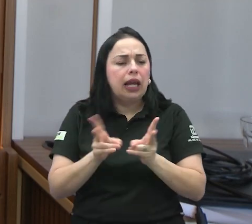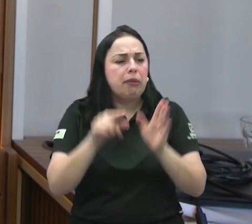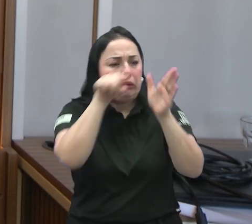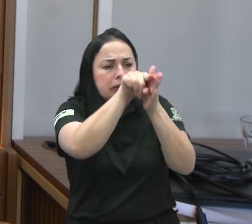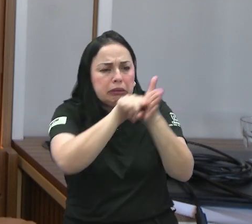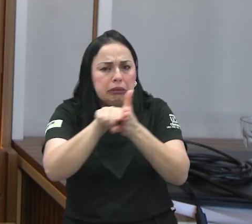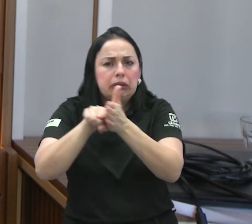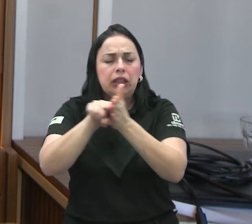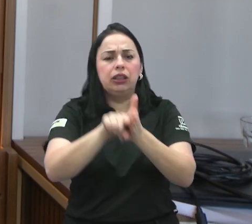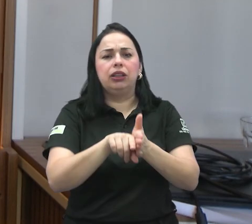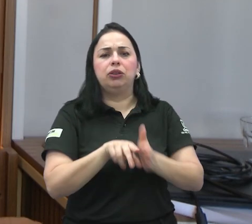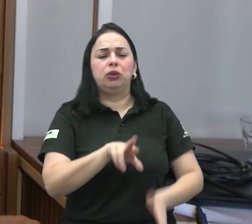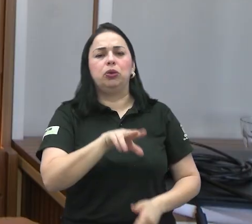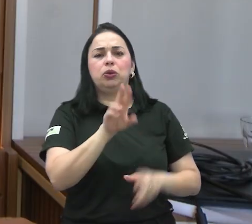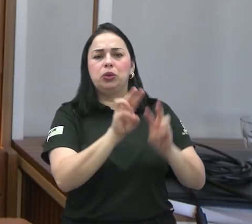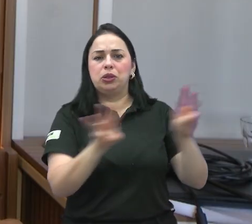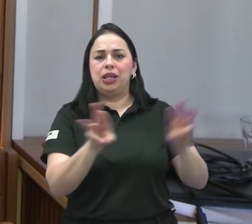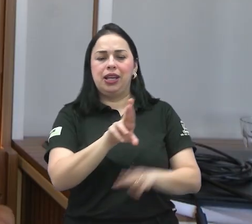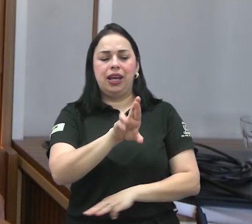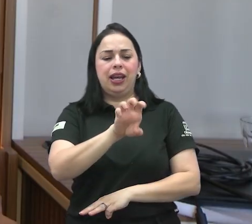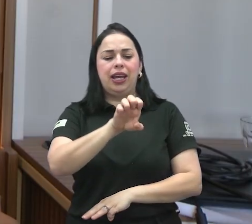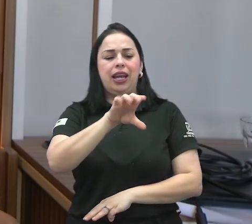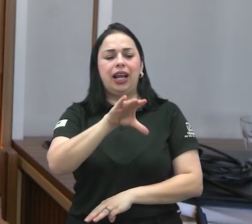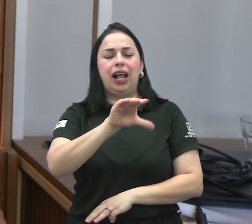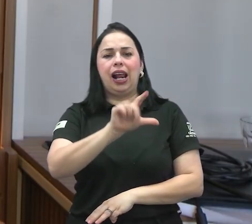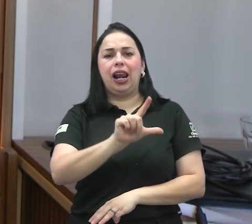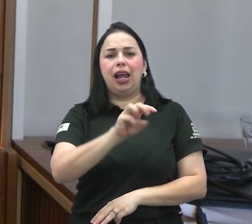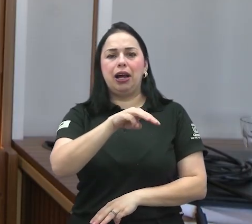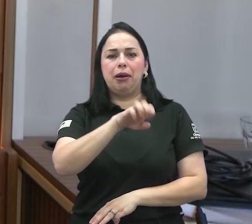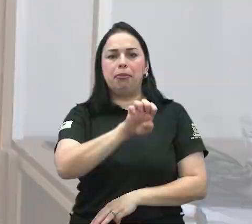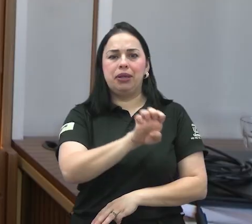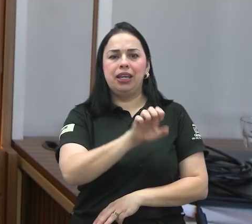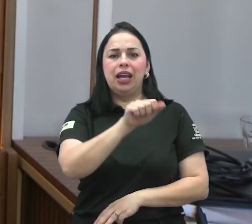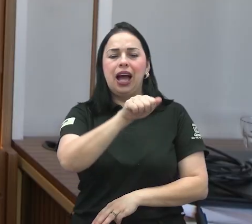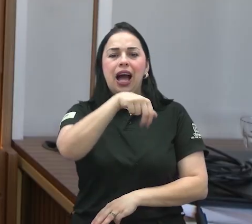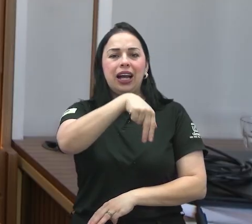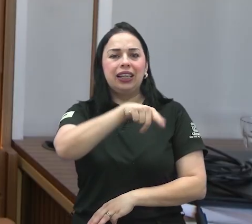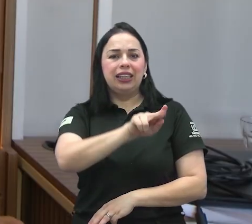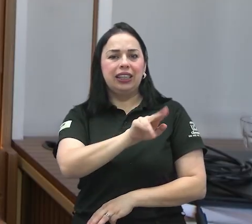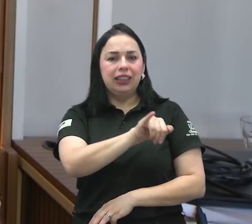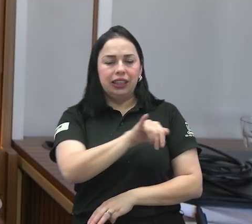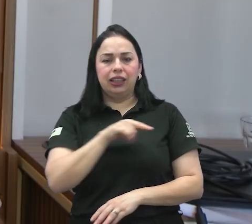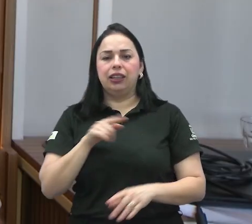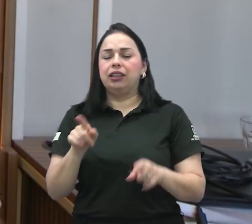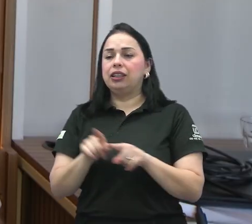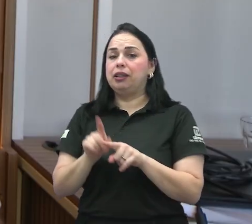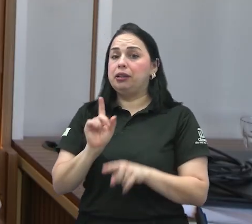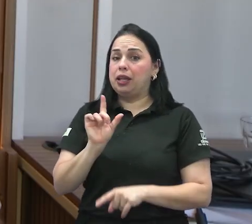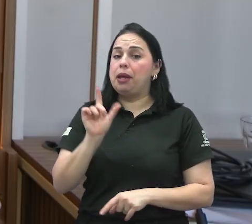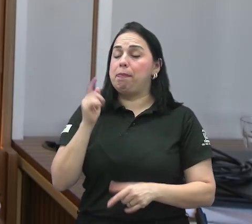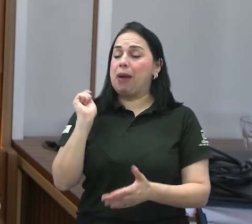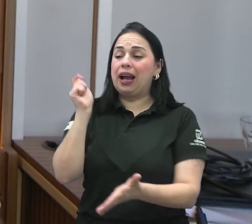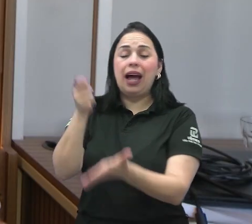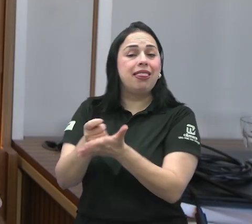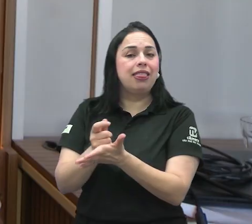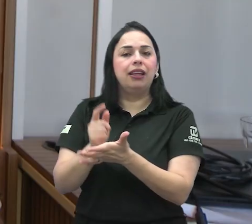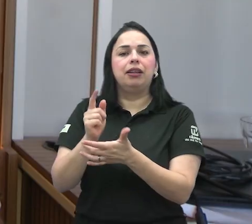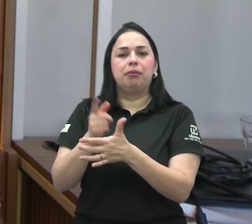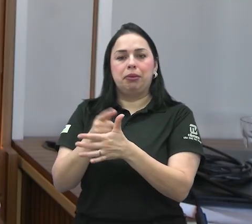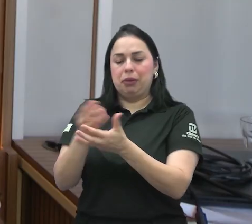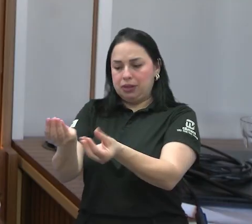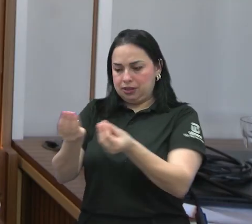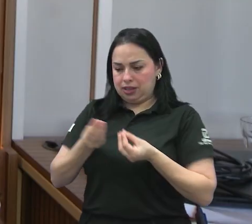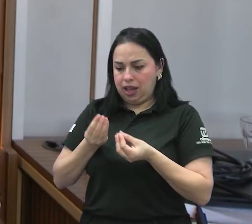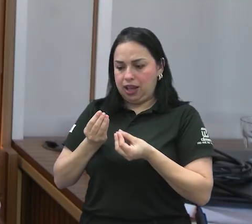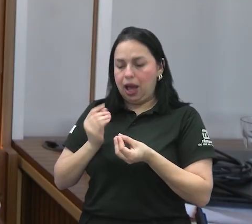que está fazendo. Sempre procuro um Reclame Aqui e procuro sobre CNPJ. E pagar depois de você ter o bem nas suas